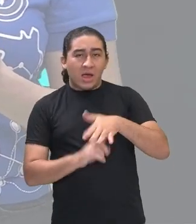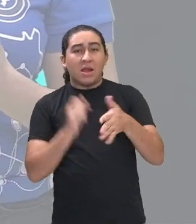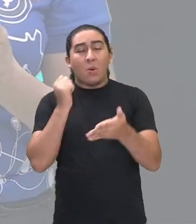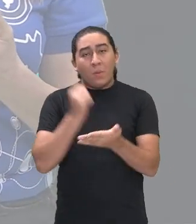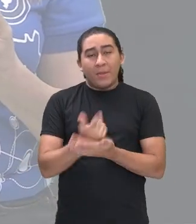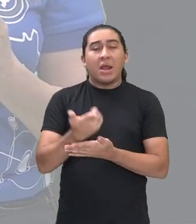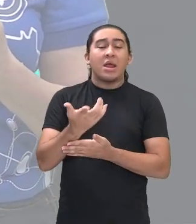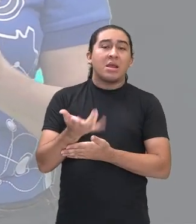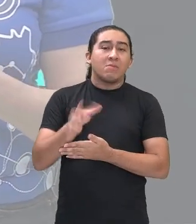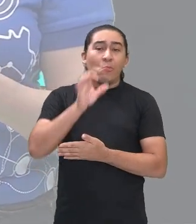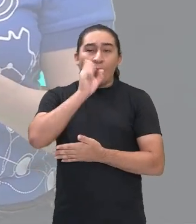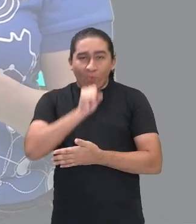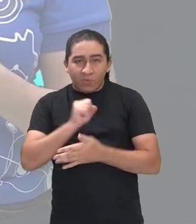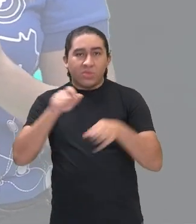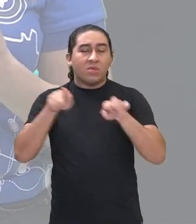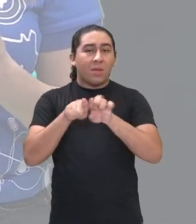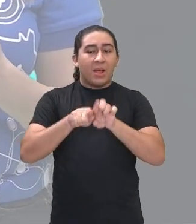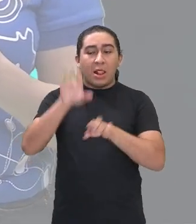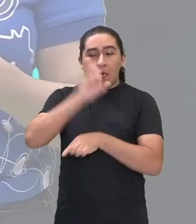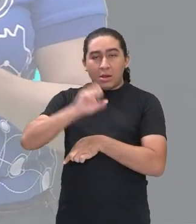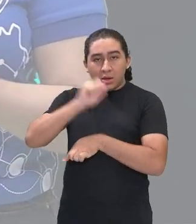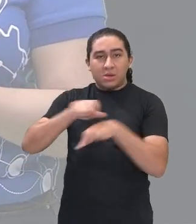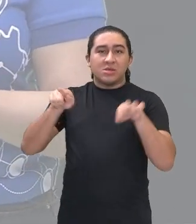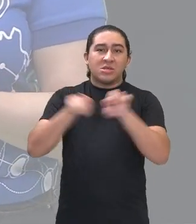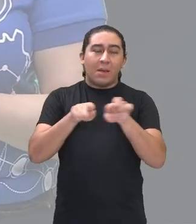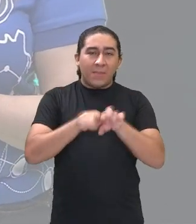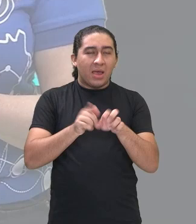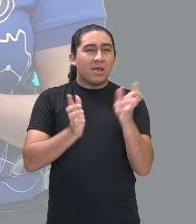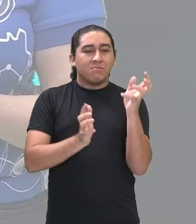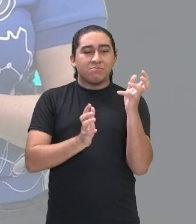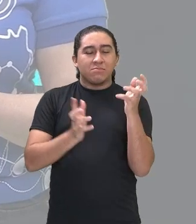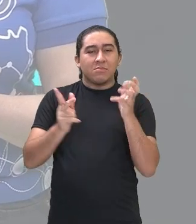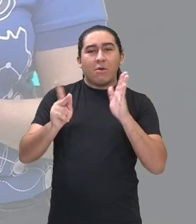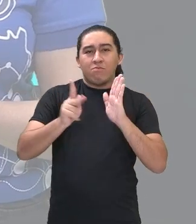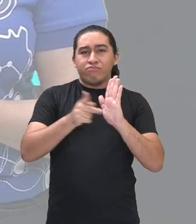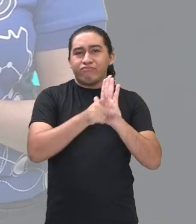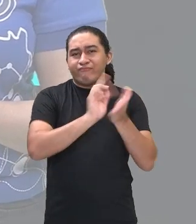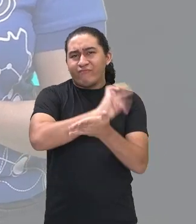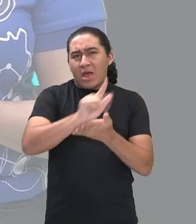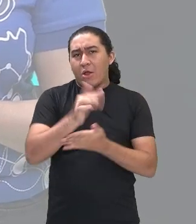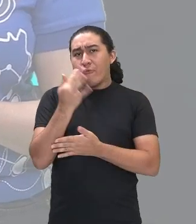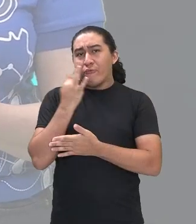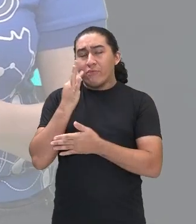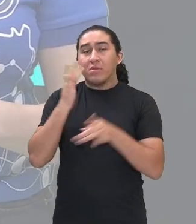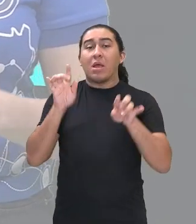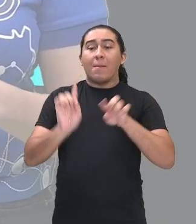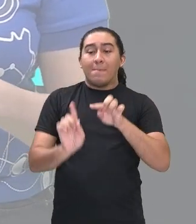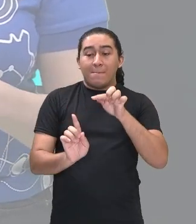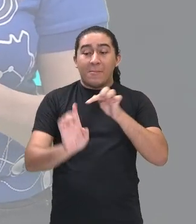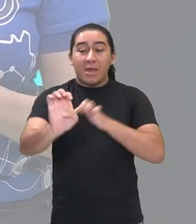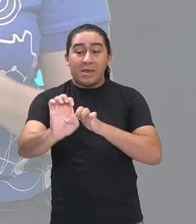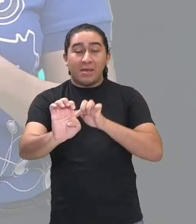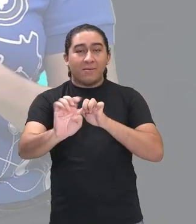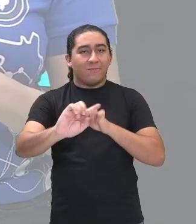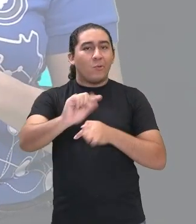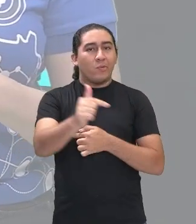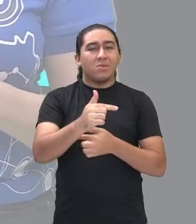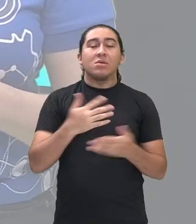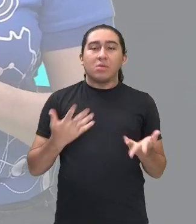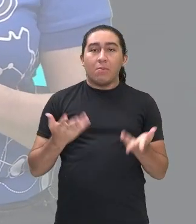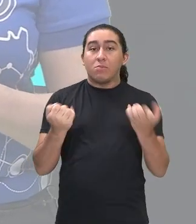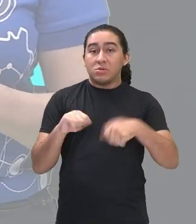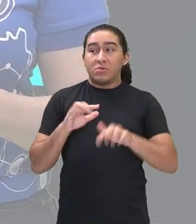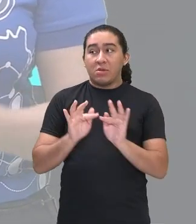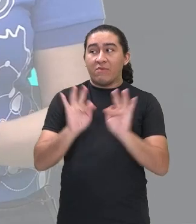vírgula, laranja, vírgula, abacaxi, vírgula, e melão, né? Então, ele serve